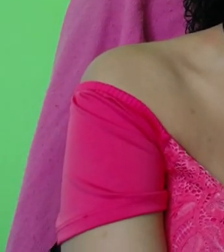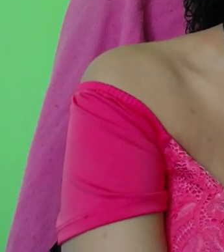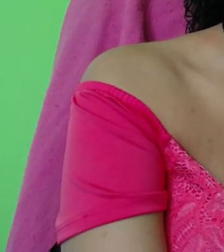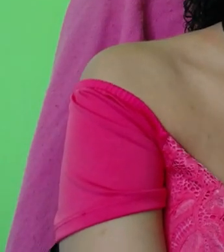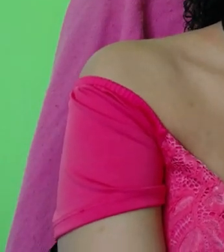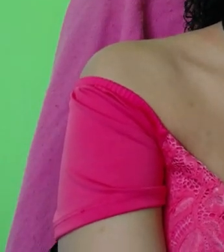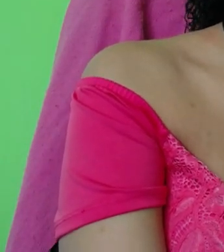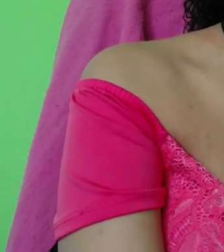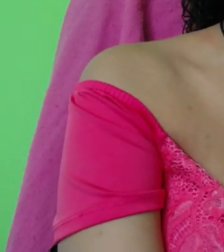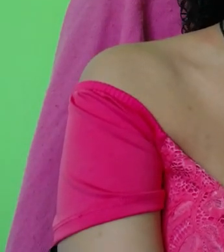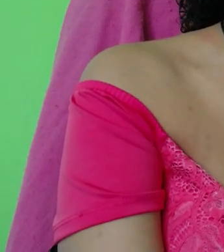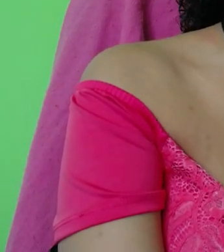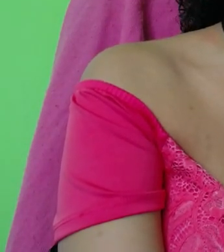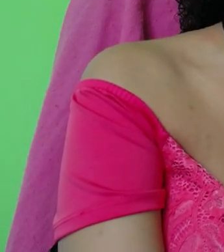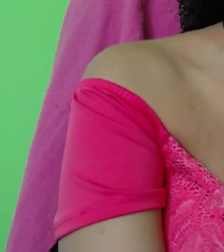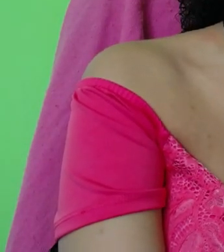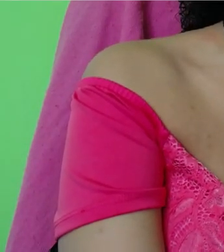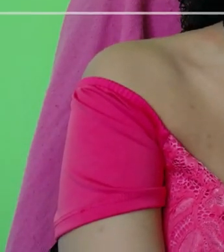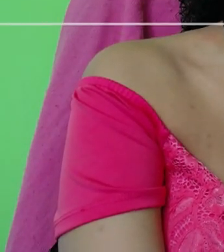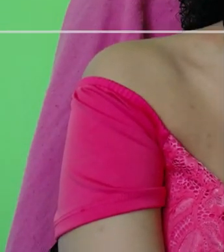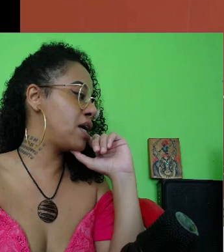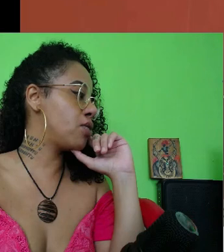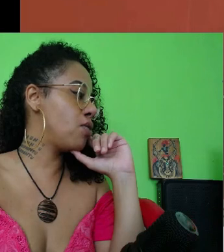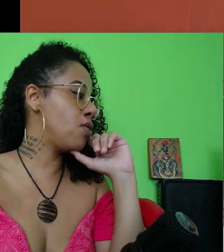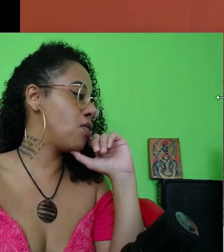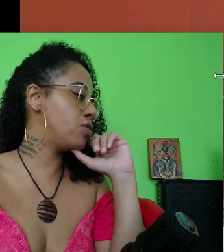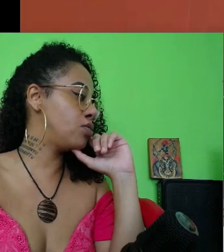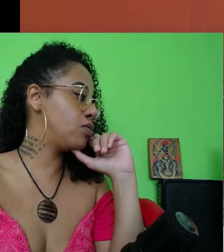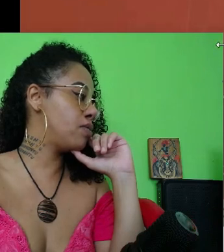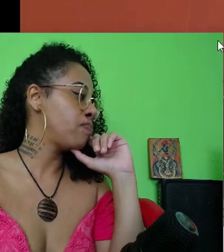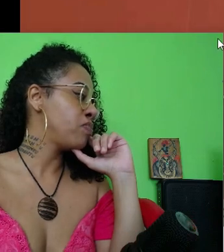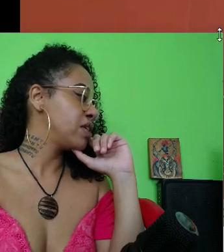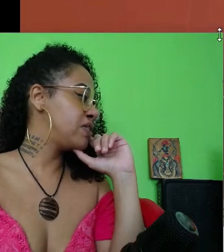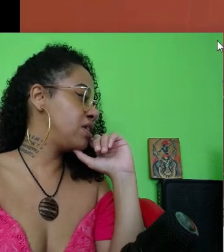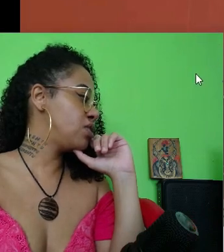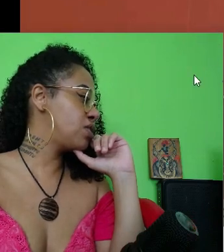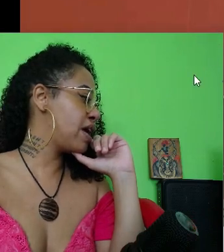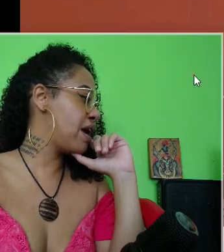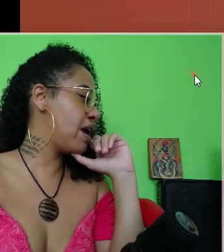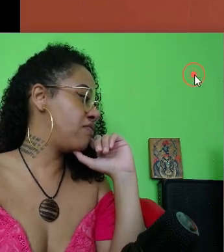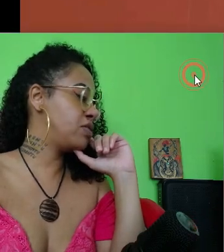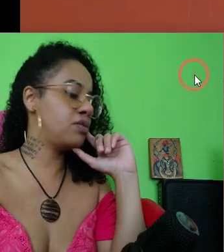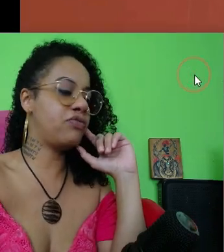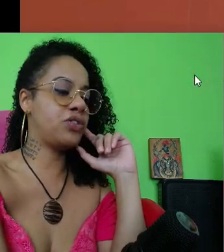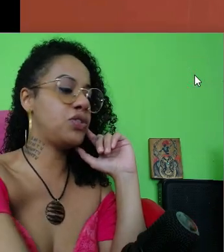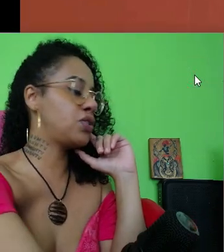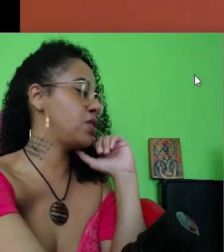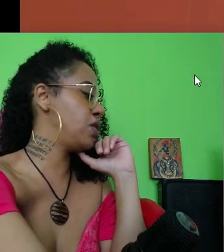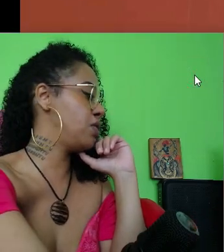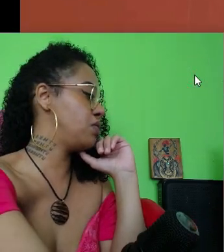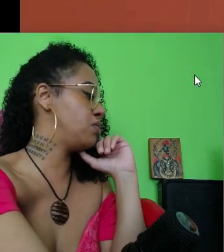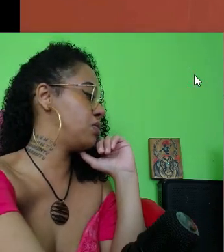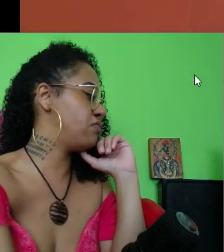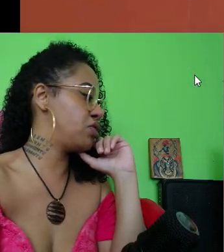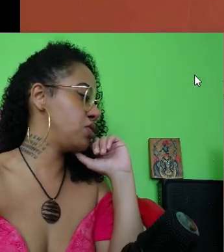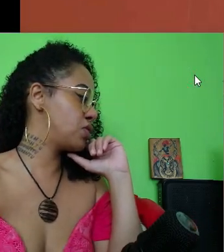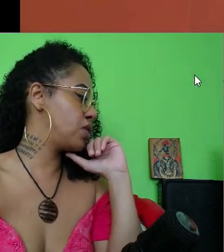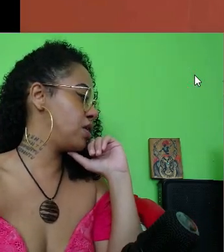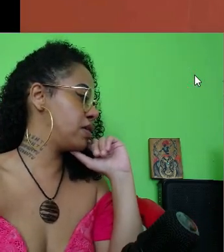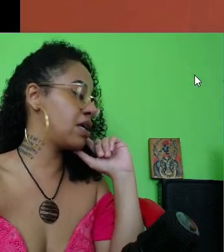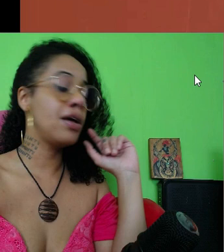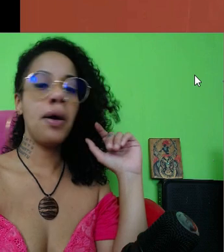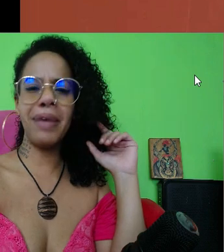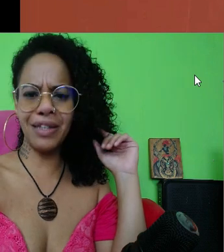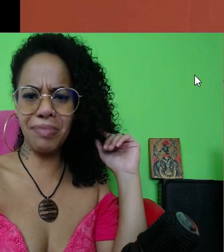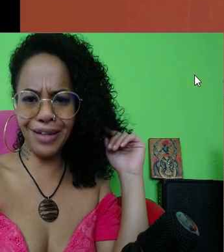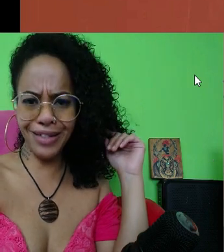vocês Deixa aquele likezinho Maroto se inscreve se não for inscrito se não for